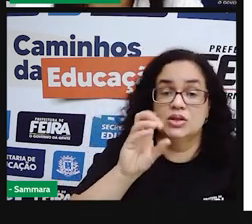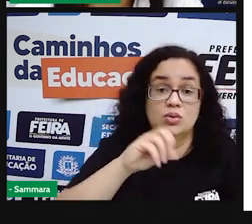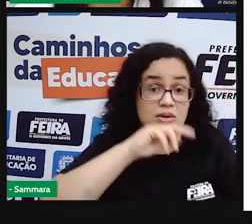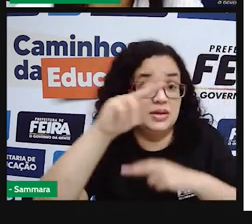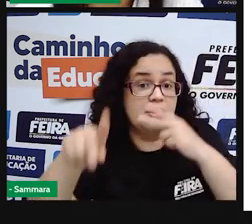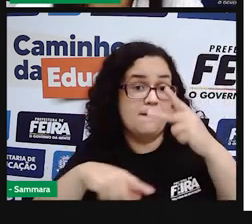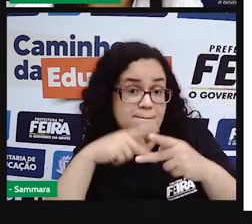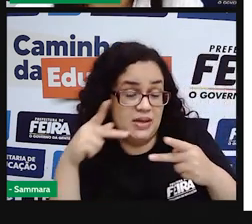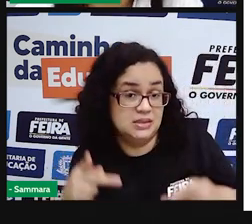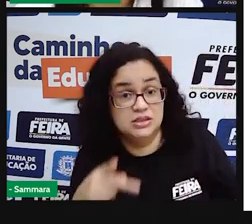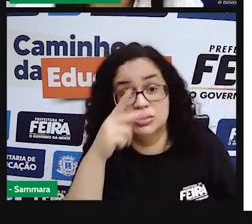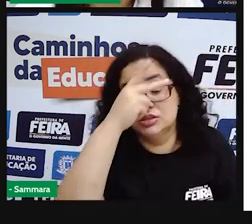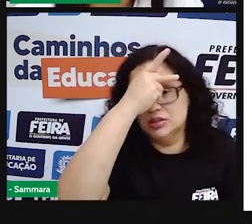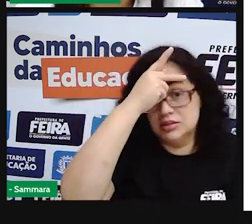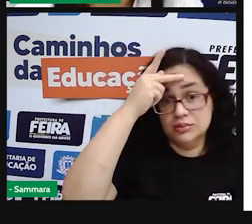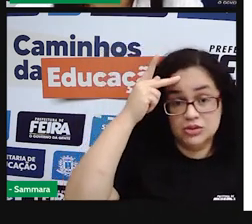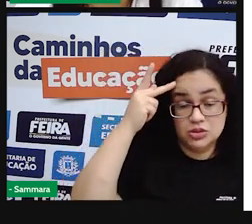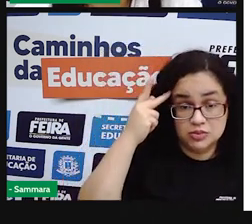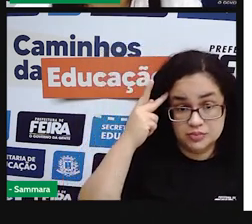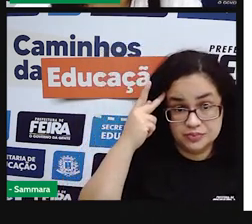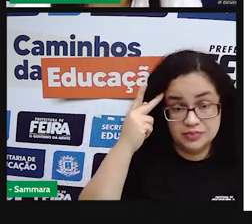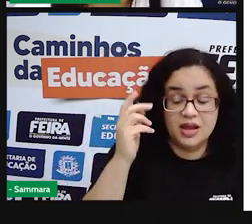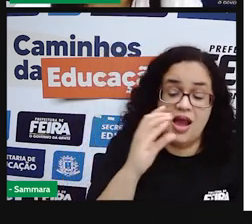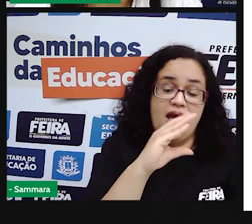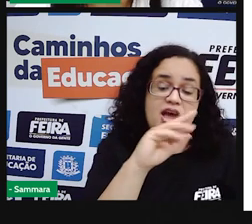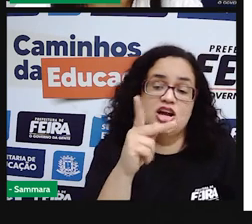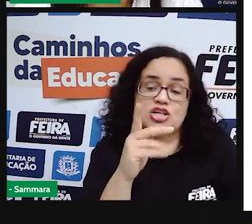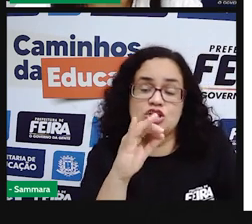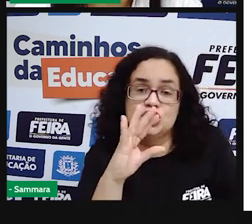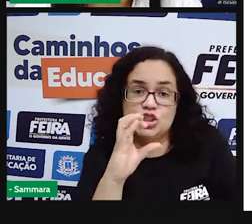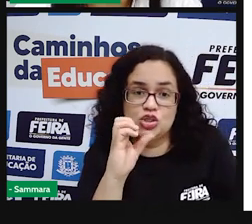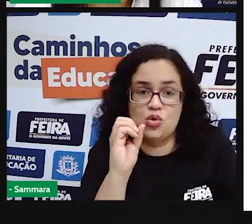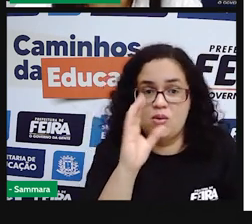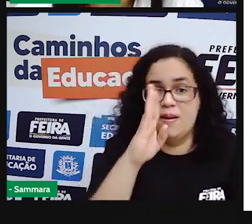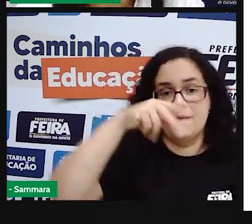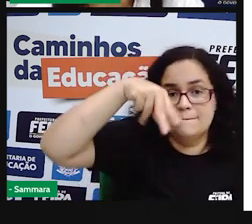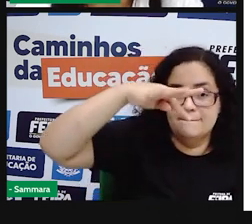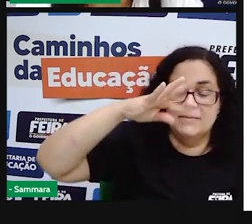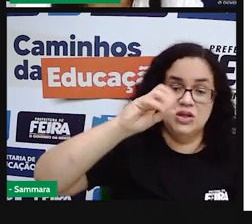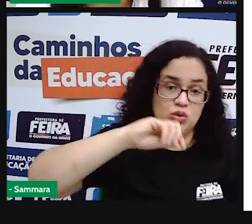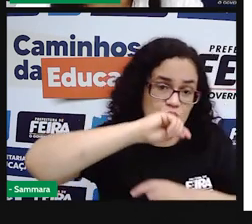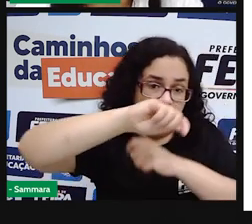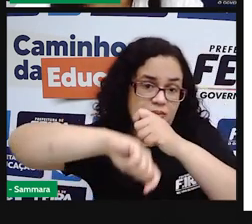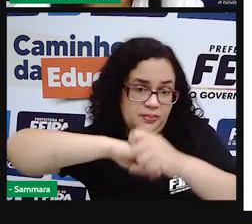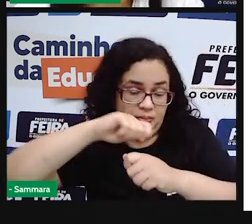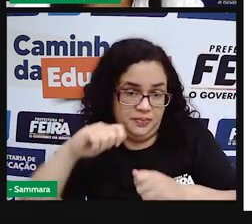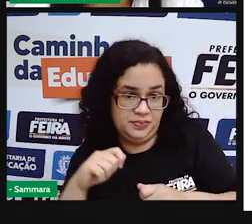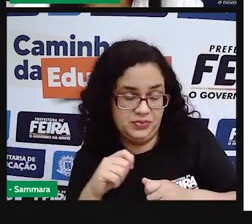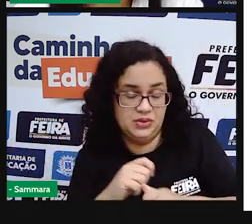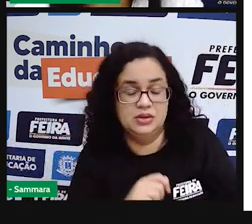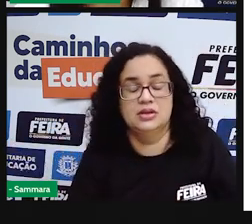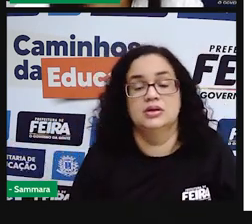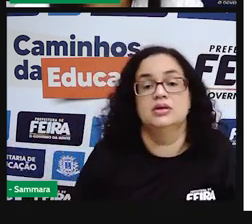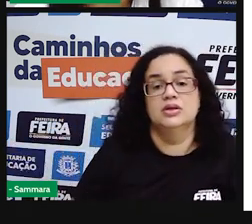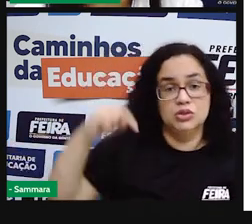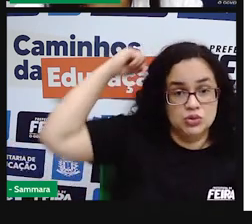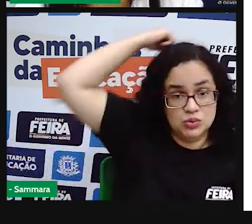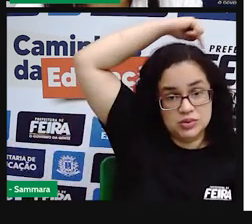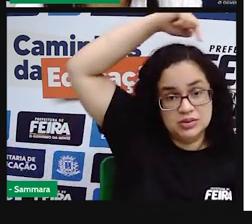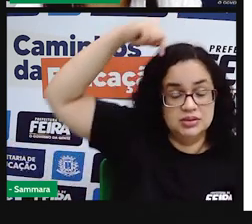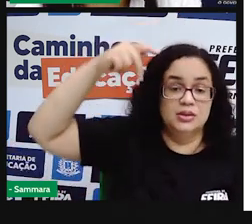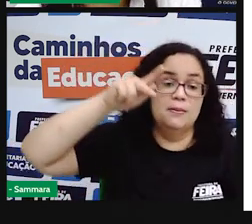pessoa. E aí Chico vem que amarrou, né, a fitinha no dedo aí do próprio São Pedro. Que